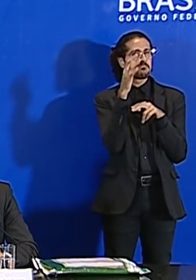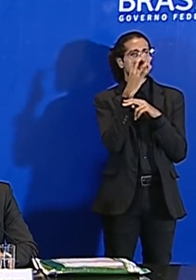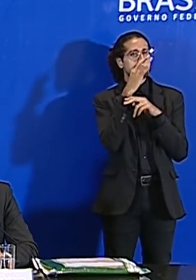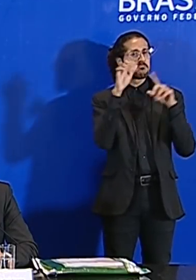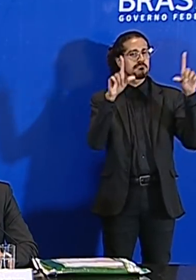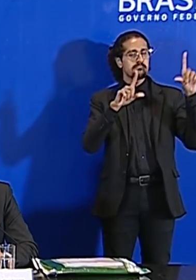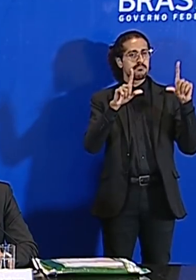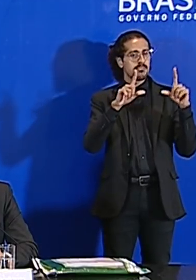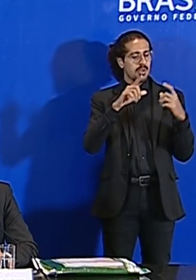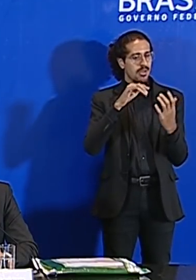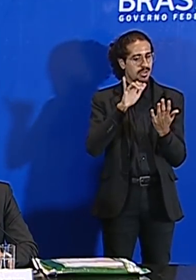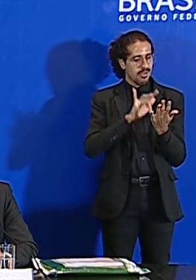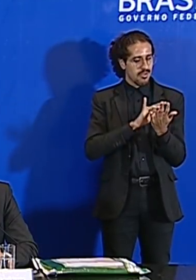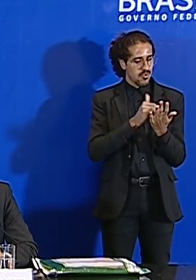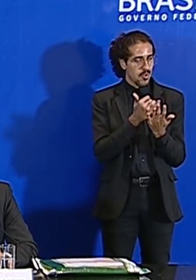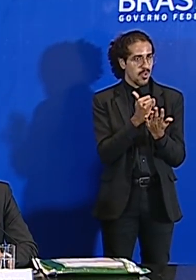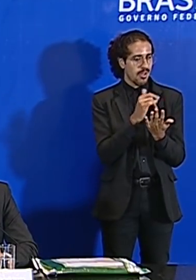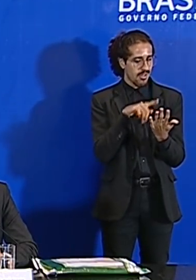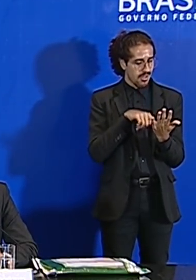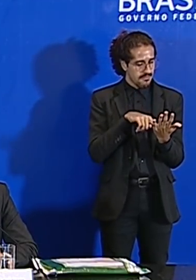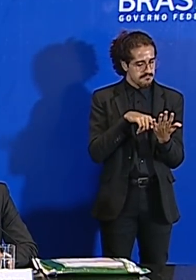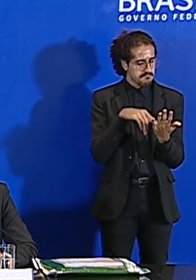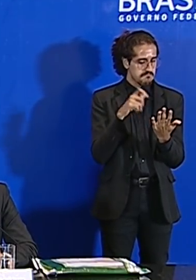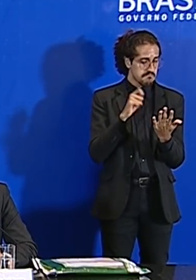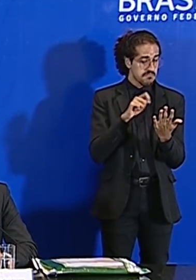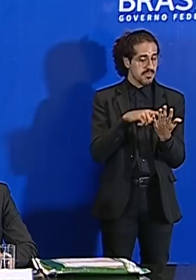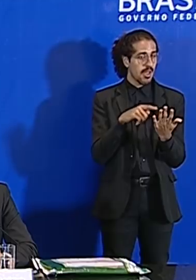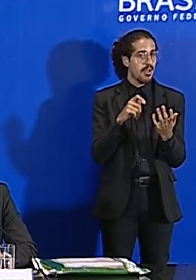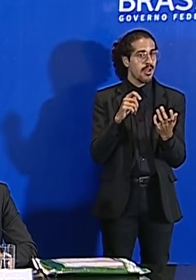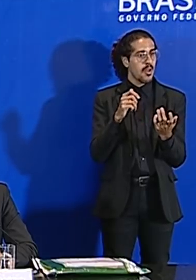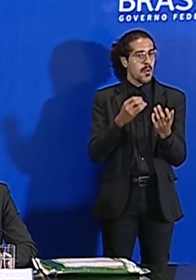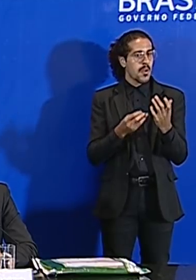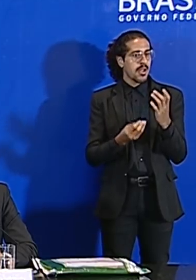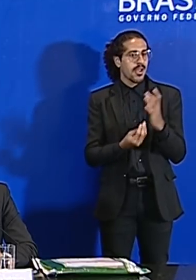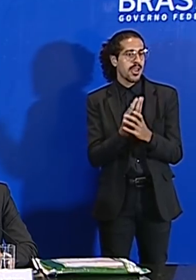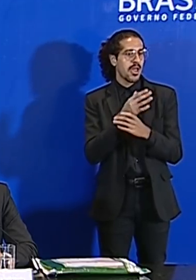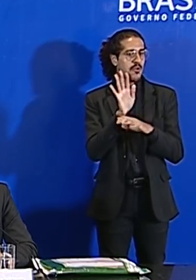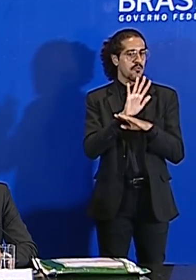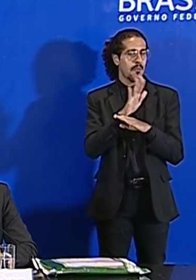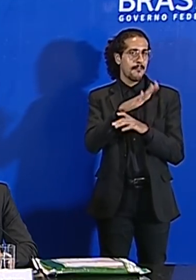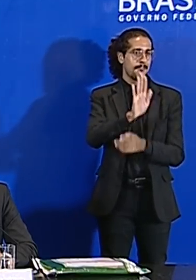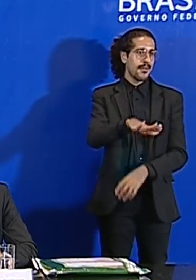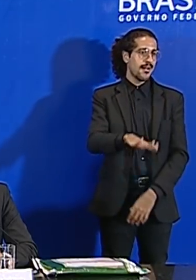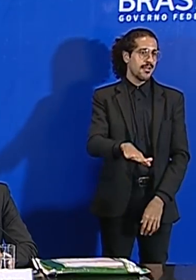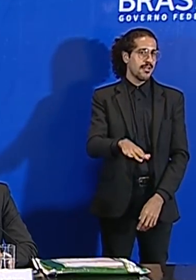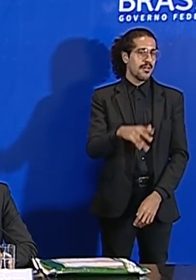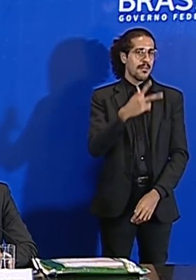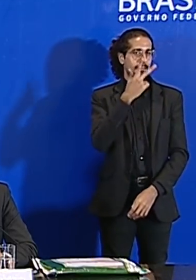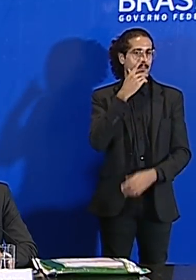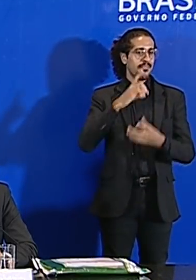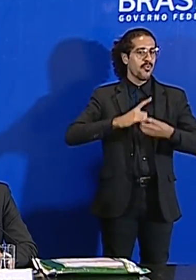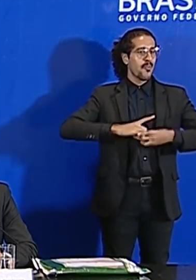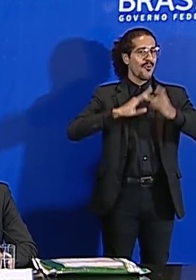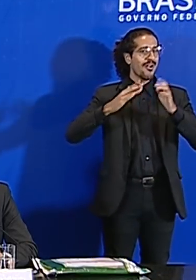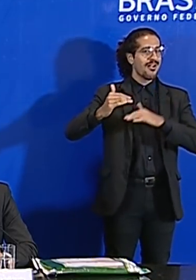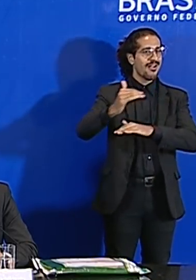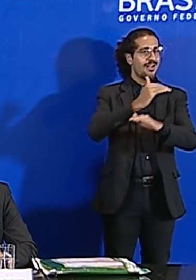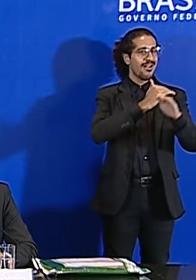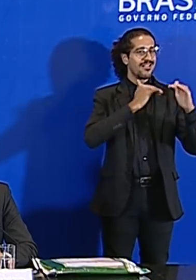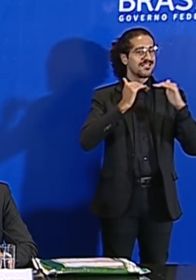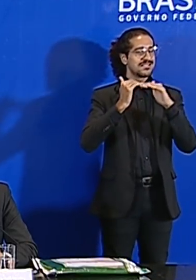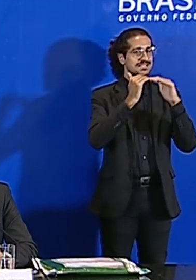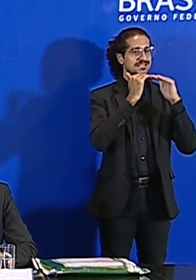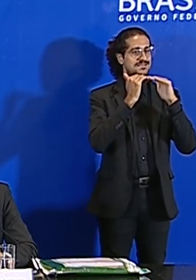aqui. Você consegue fazer filmes de uma forma muito mais barata. Isso democratizou. Então, poderia também falar